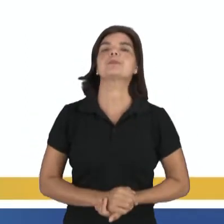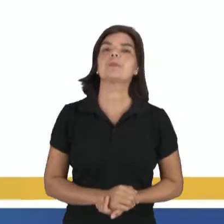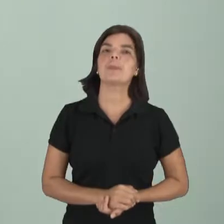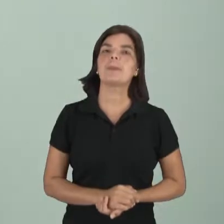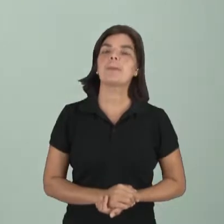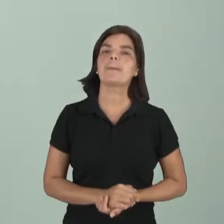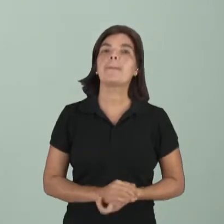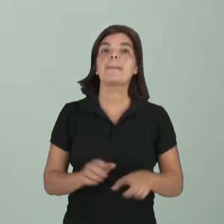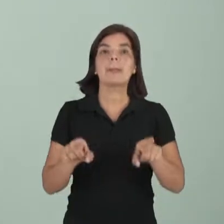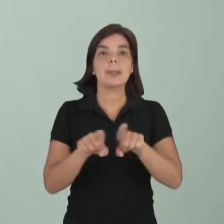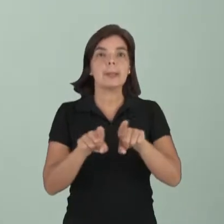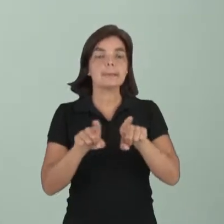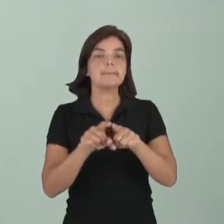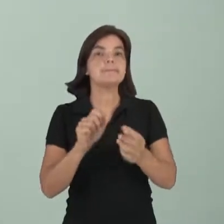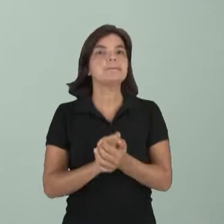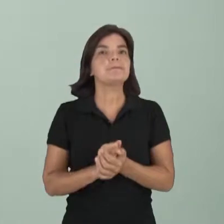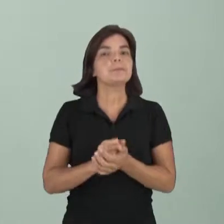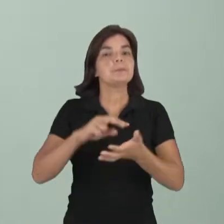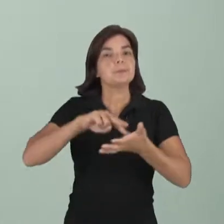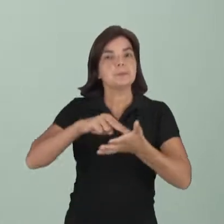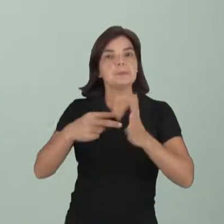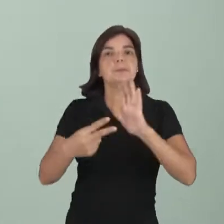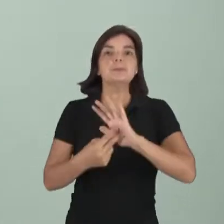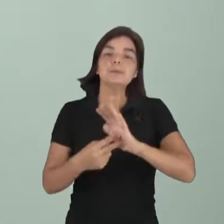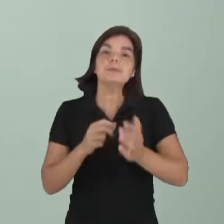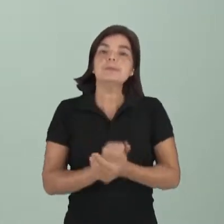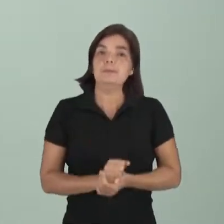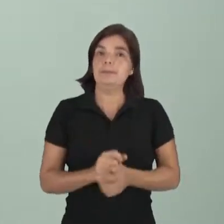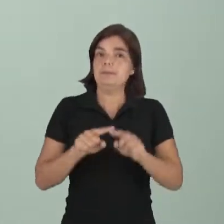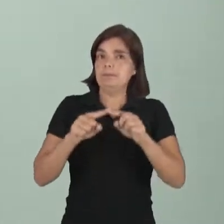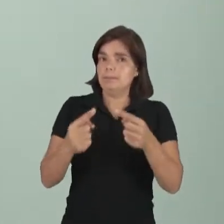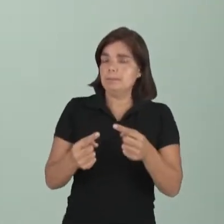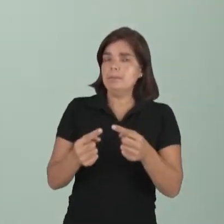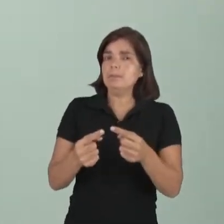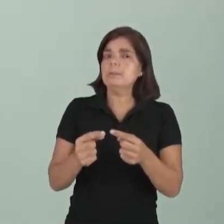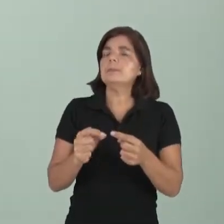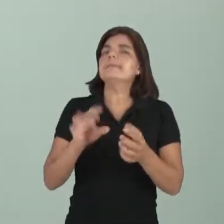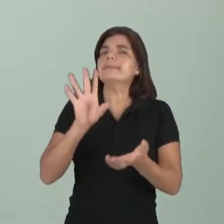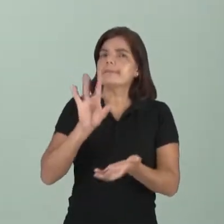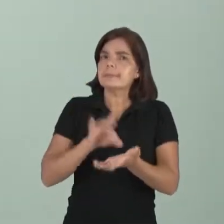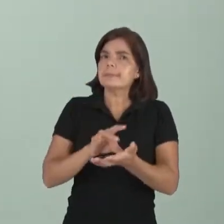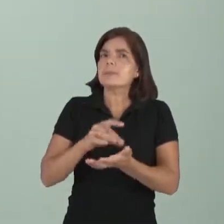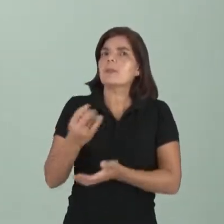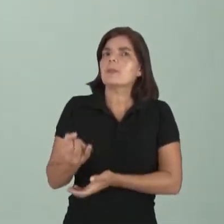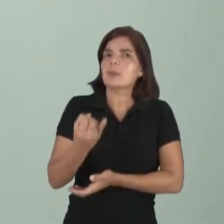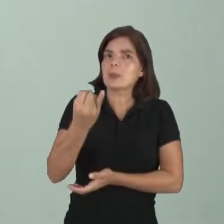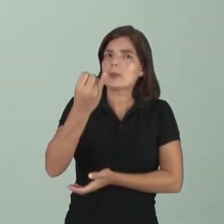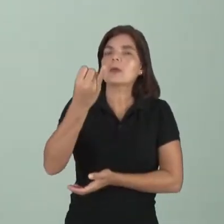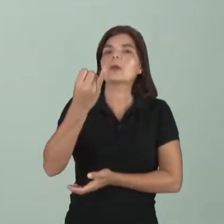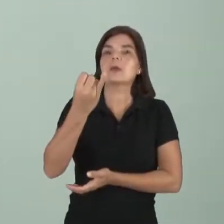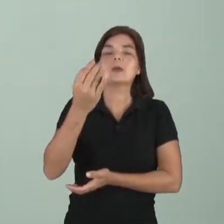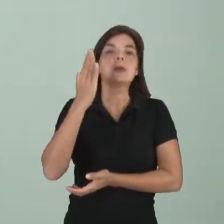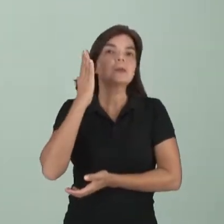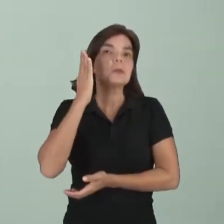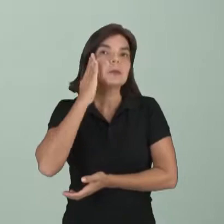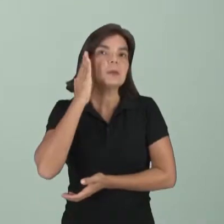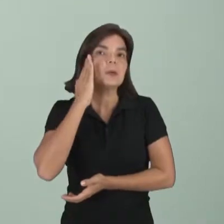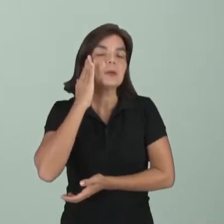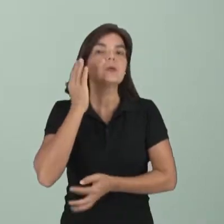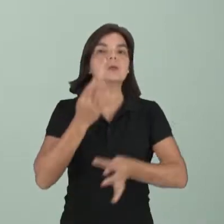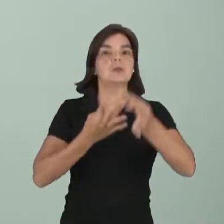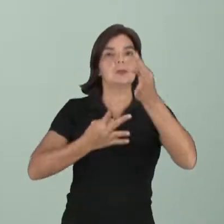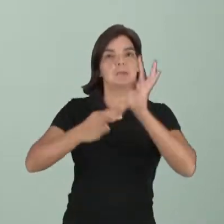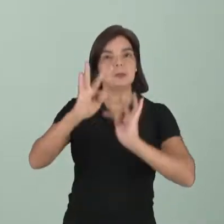Meio complexo, né, esse significado de tecnologia. Mas o que de fato é importante a gente entender é